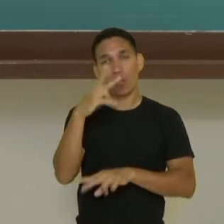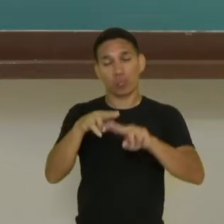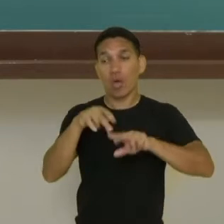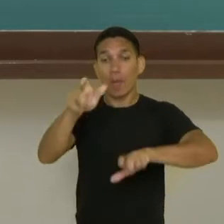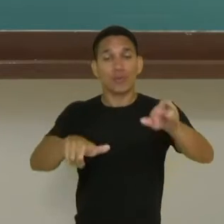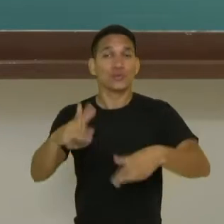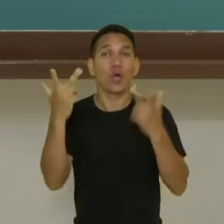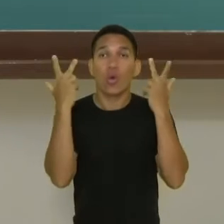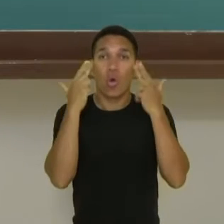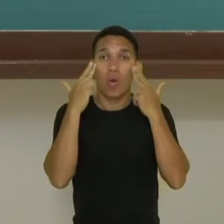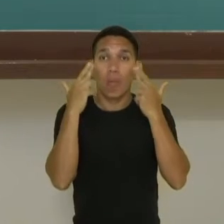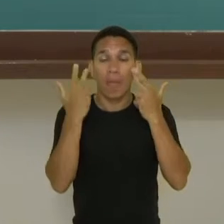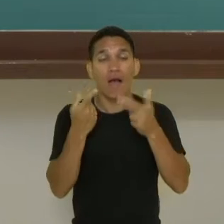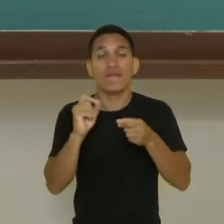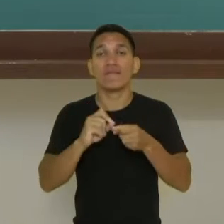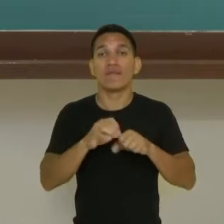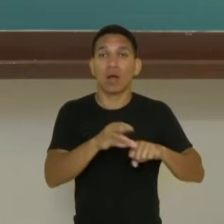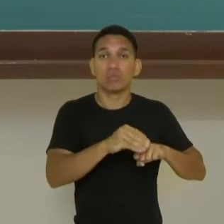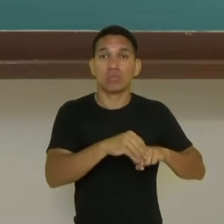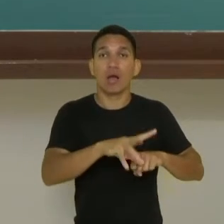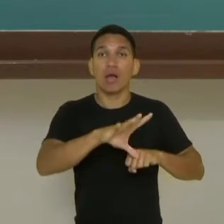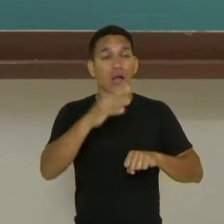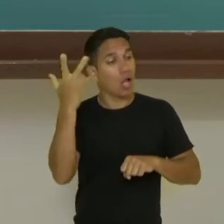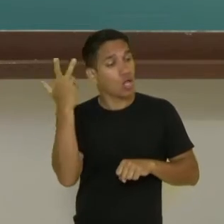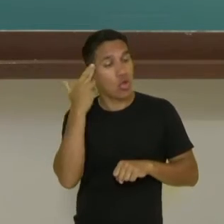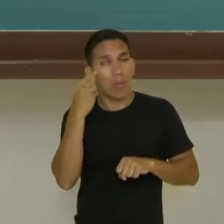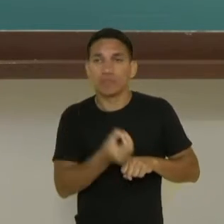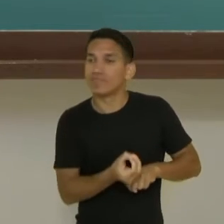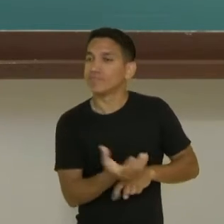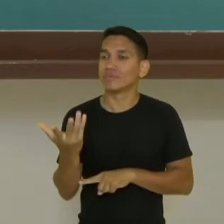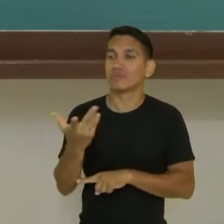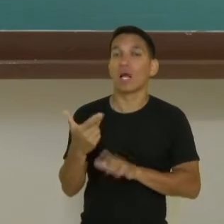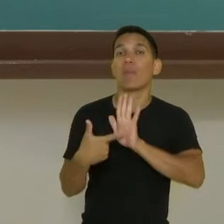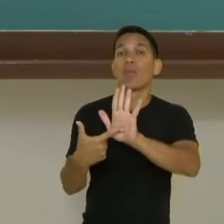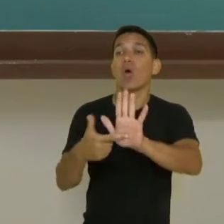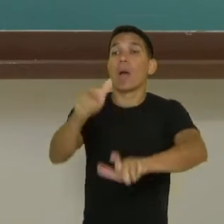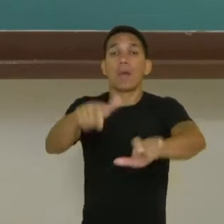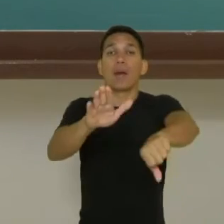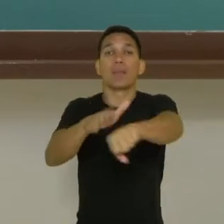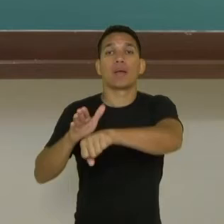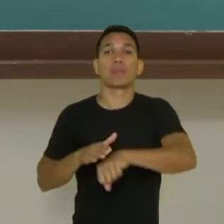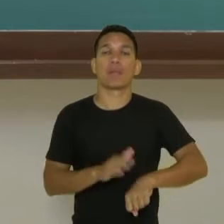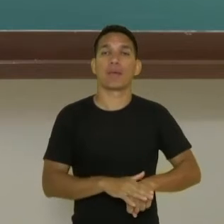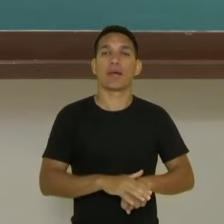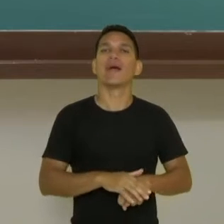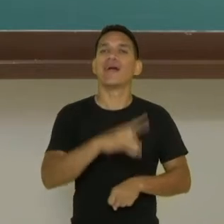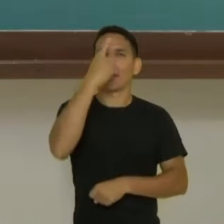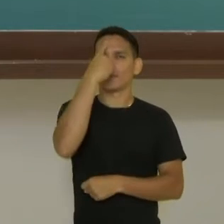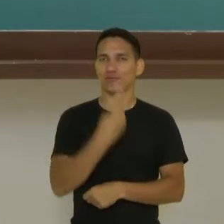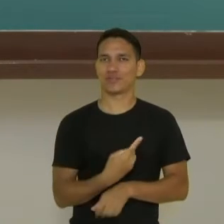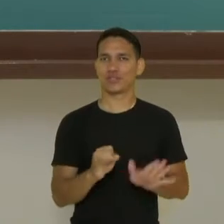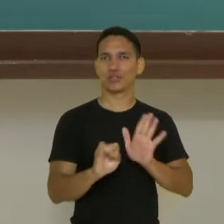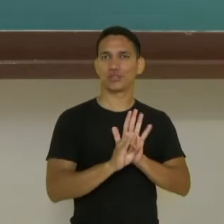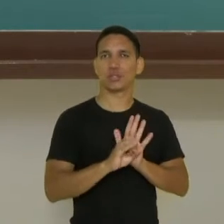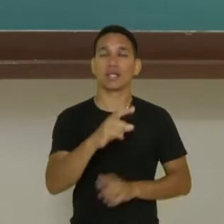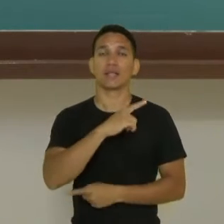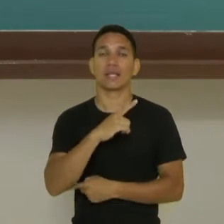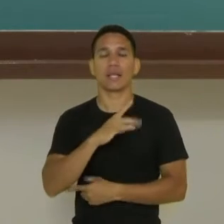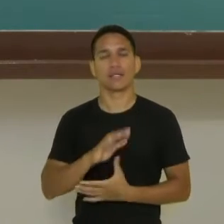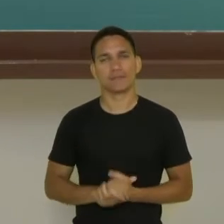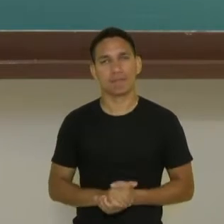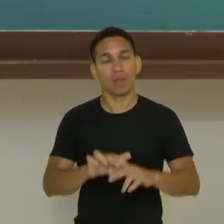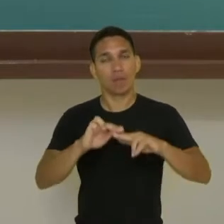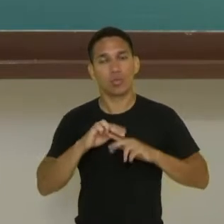tornam aquele conhecimento comum que faz com que as pessoas tenham identidades, que é um conceito que a gente vai estar vendo hoje. Ter identidade